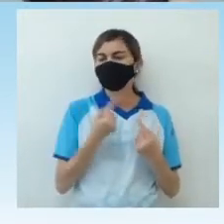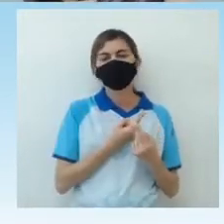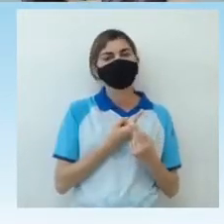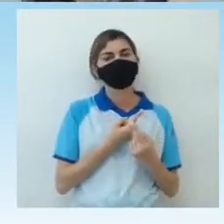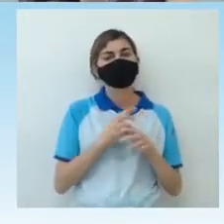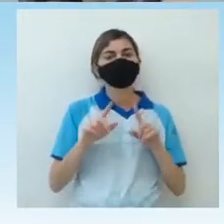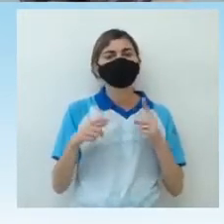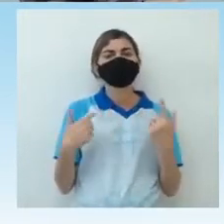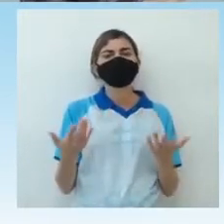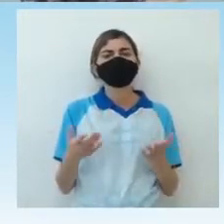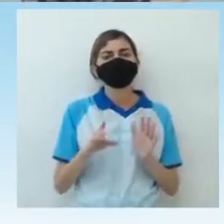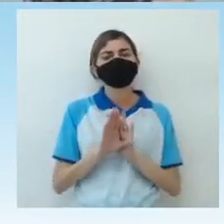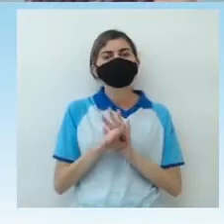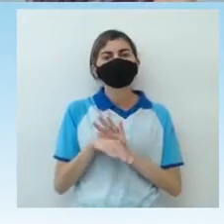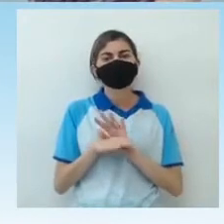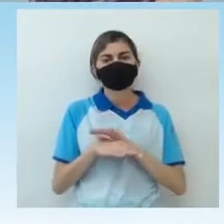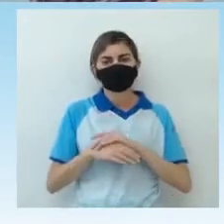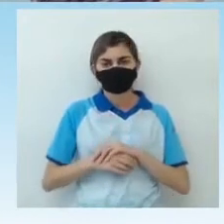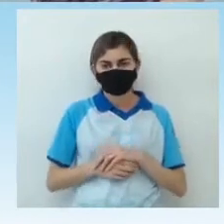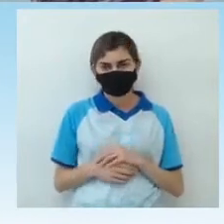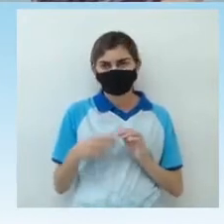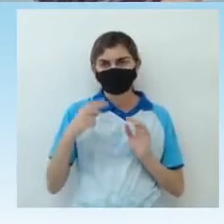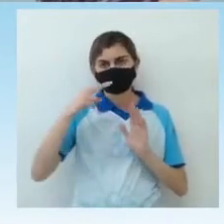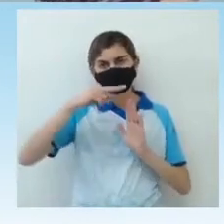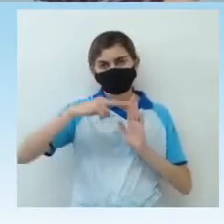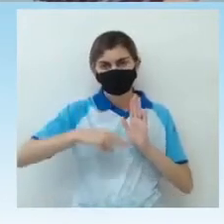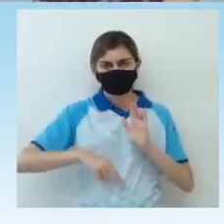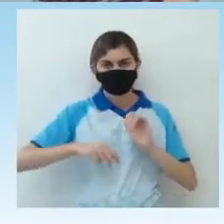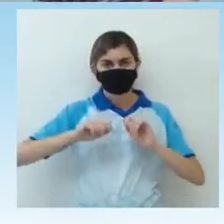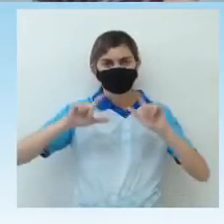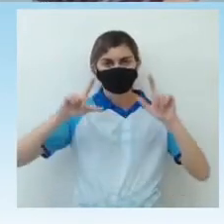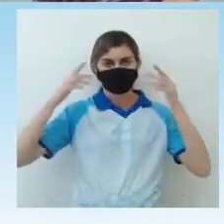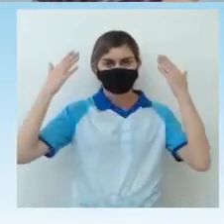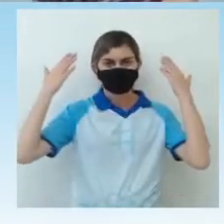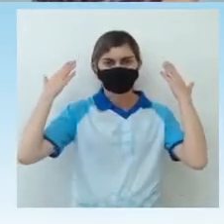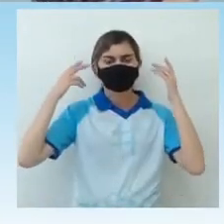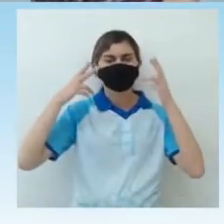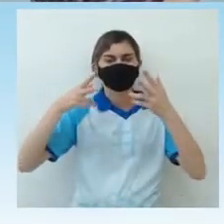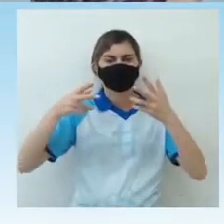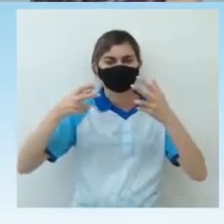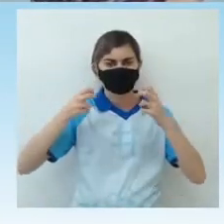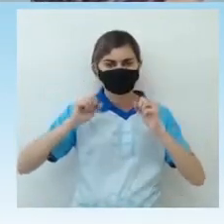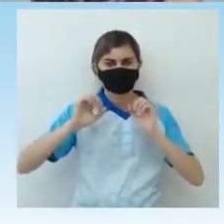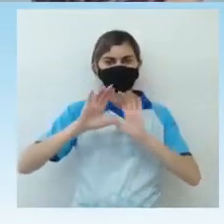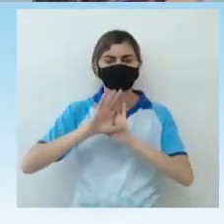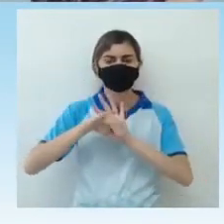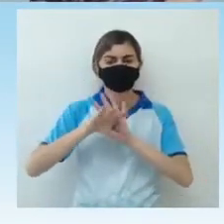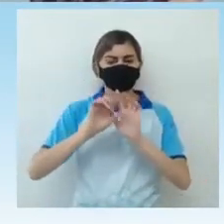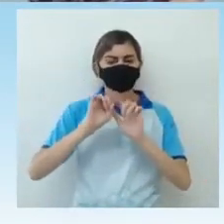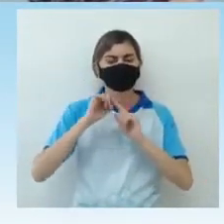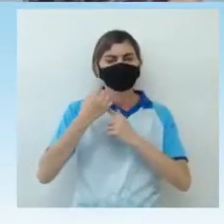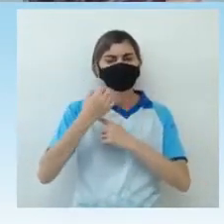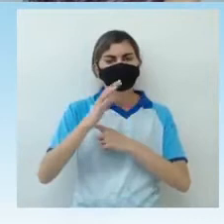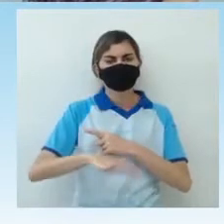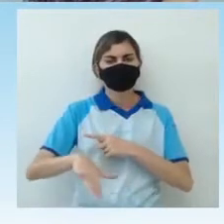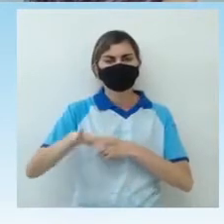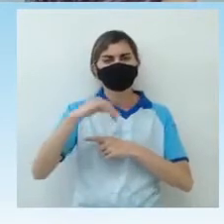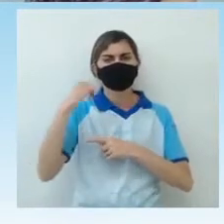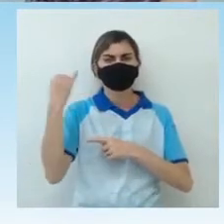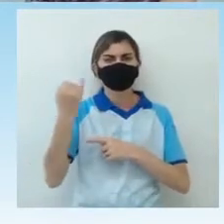é o conceito disso daí. Então, na leitura do slide, a gente percebe que o conceito de sociedade é